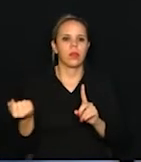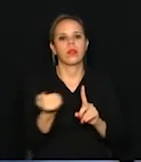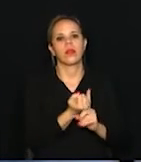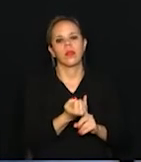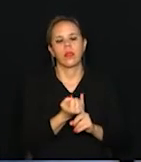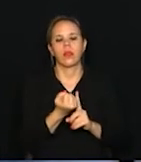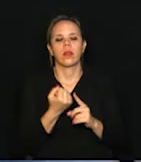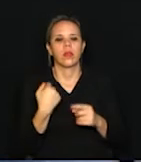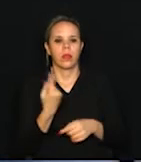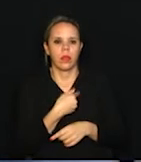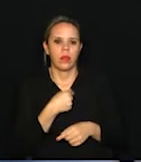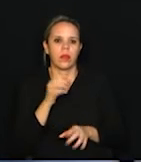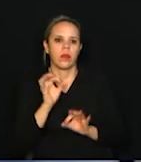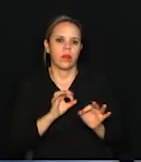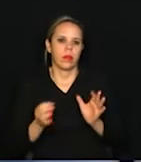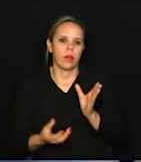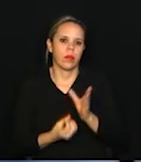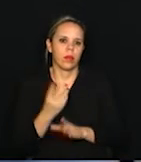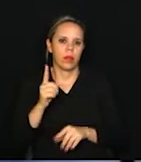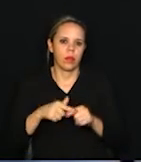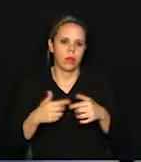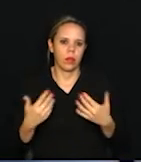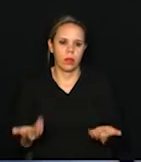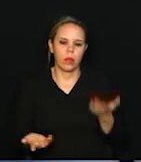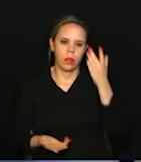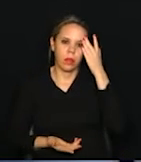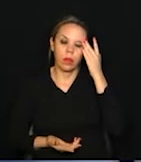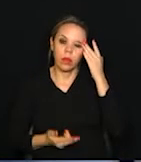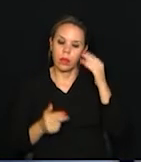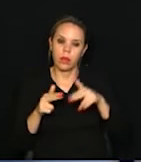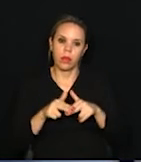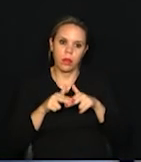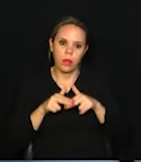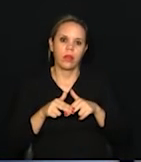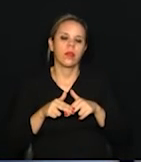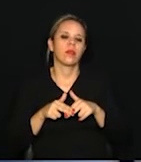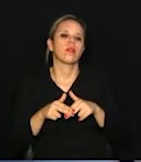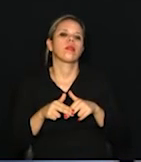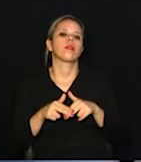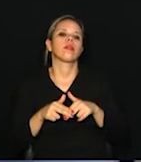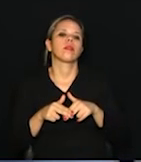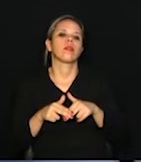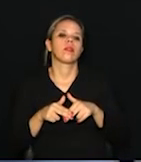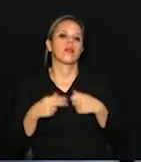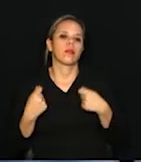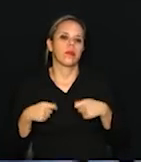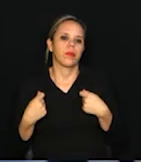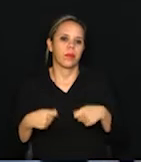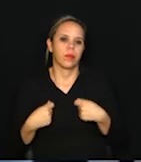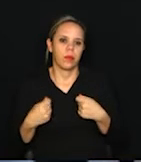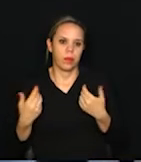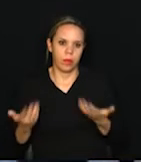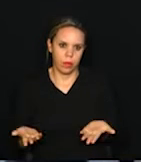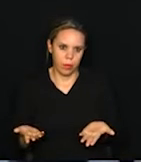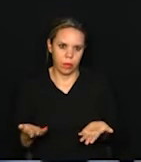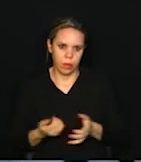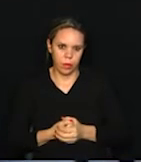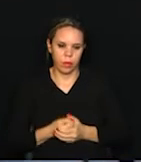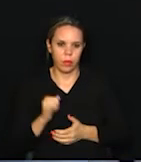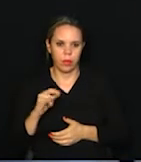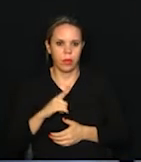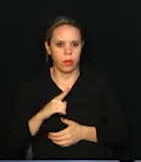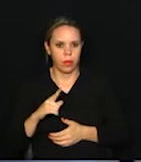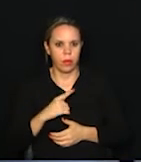Então, nós produzimos o material em função da dinâmica de necessidade disso. Se